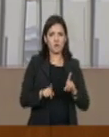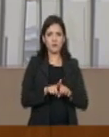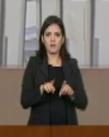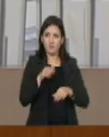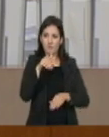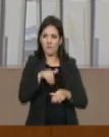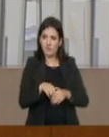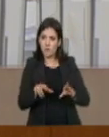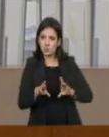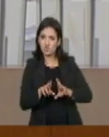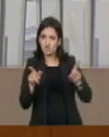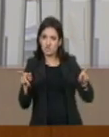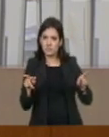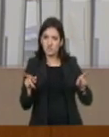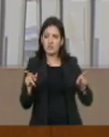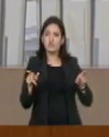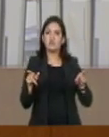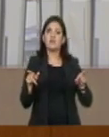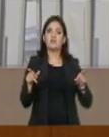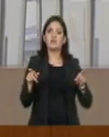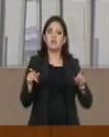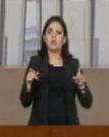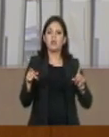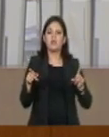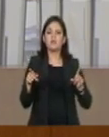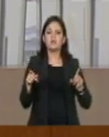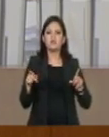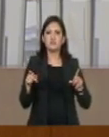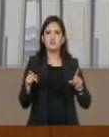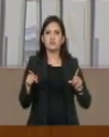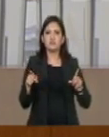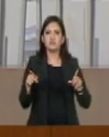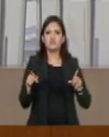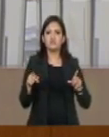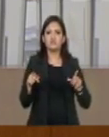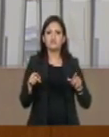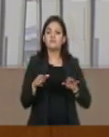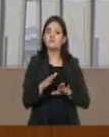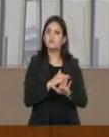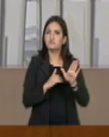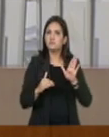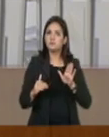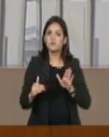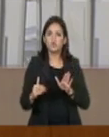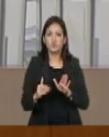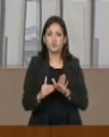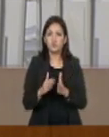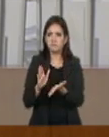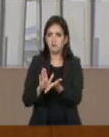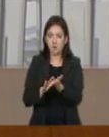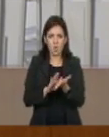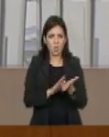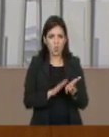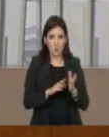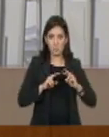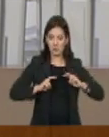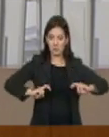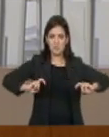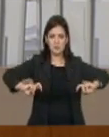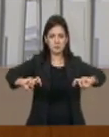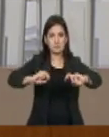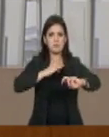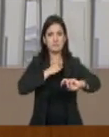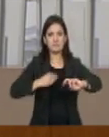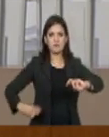votos concorrentes ou dos votos divergentes, a partir do relator, todos os votos